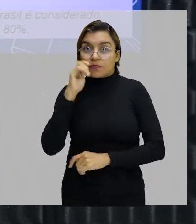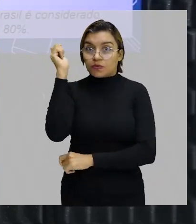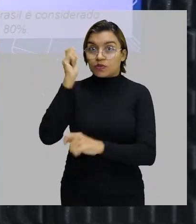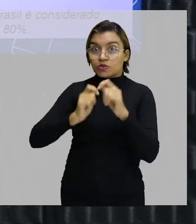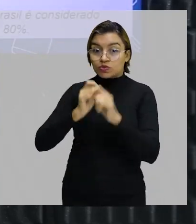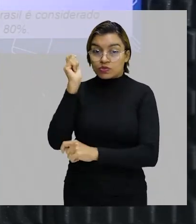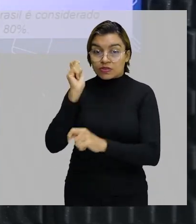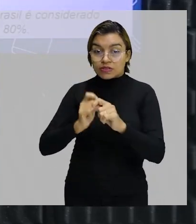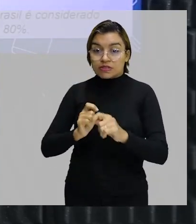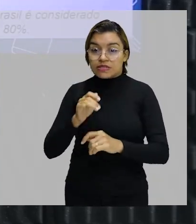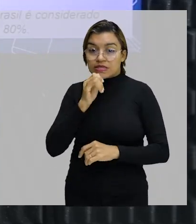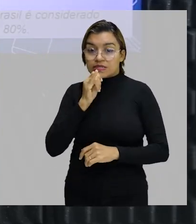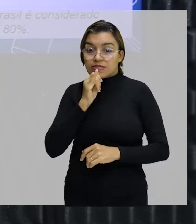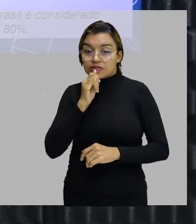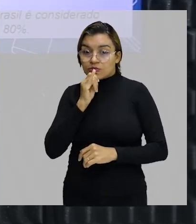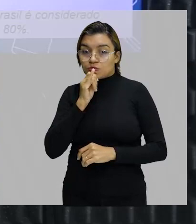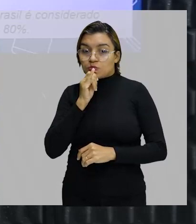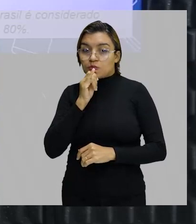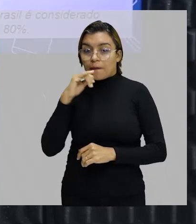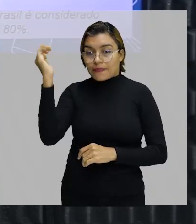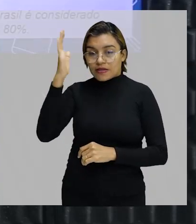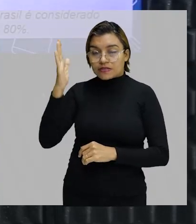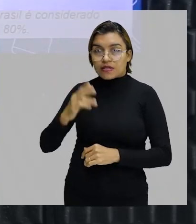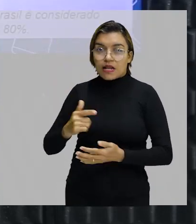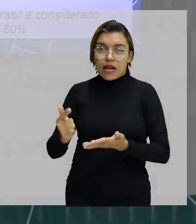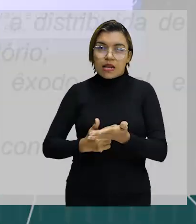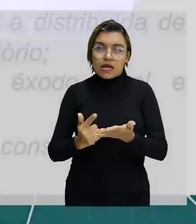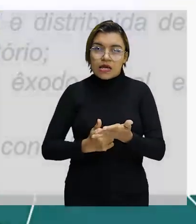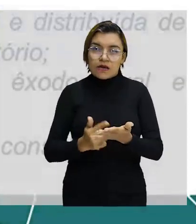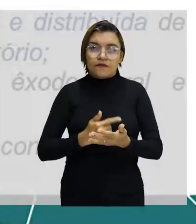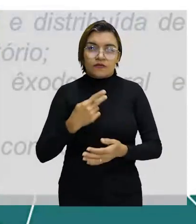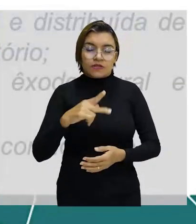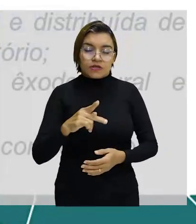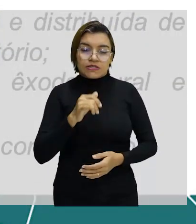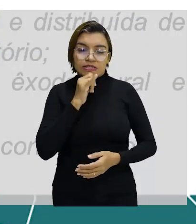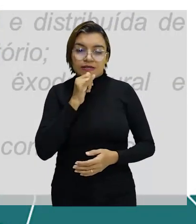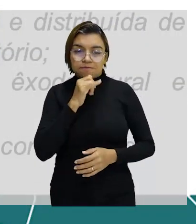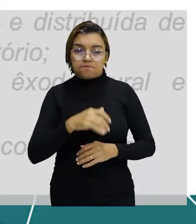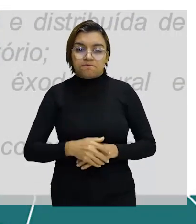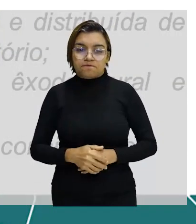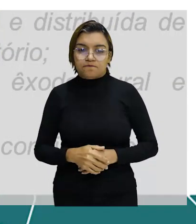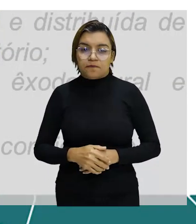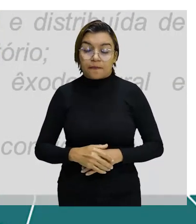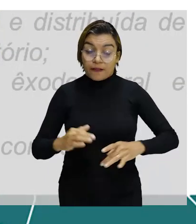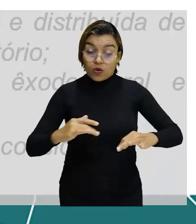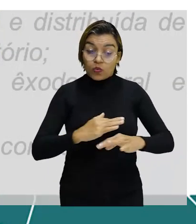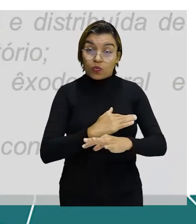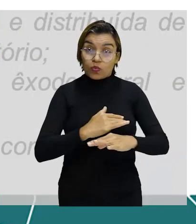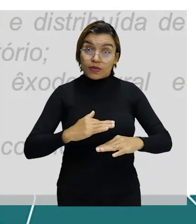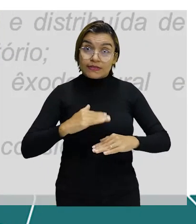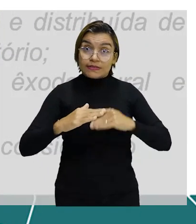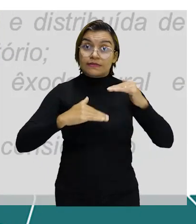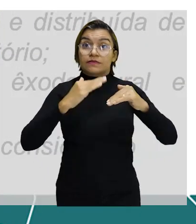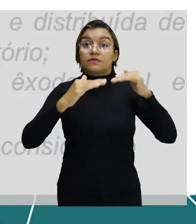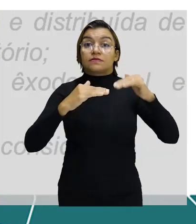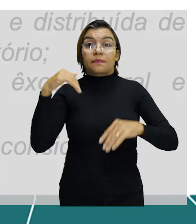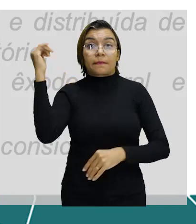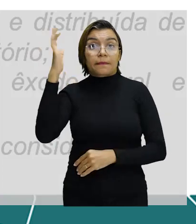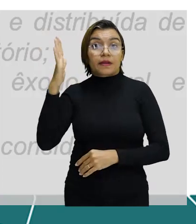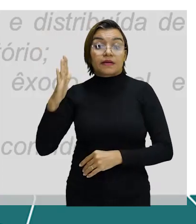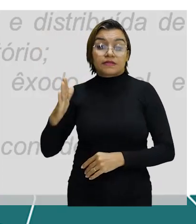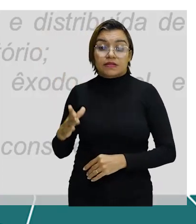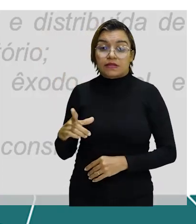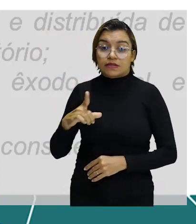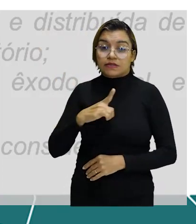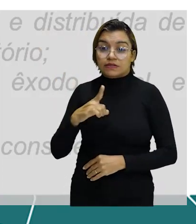pode encontrar nos teus livros e pesquisas da internet um dado dizendo o seguinte: a urbanização brasileira vai